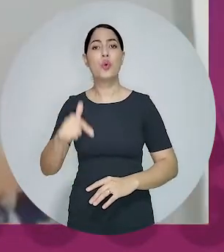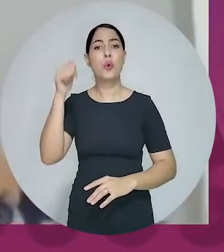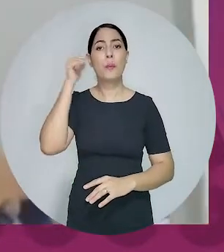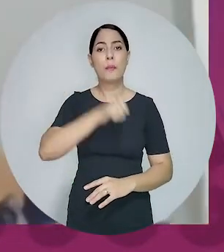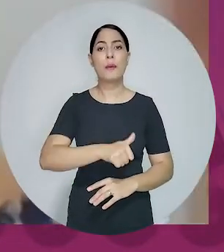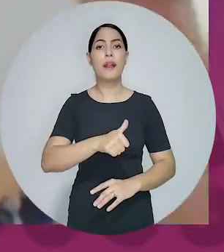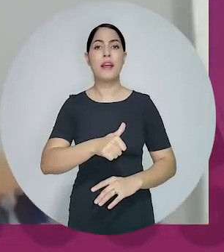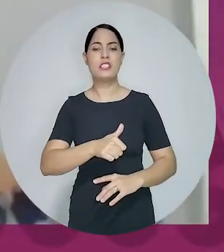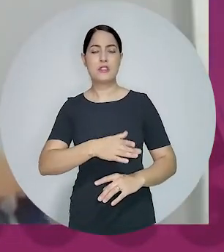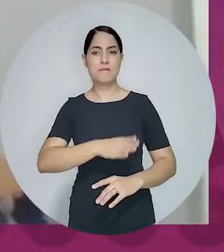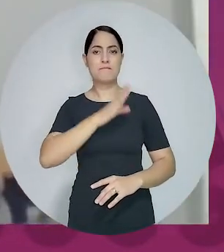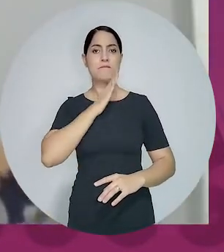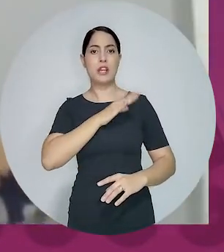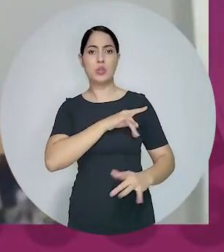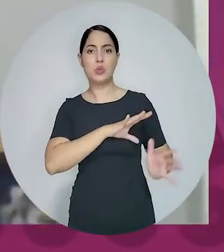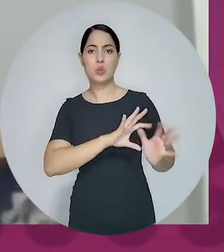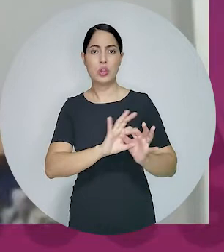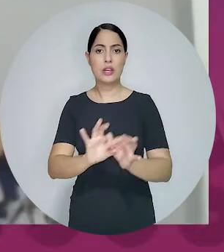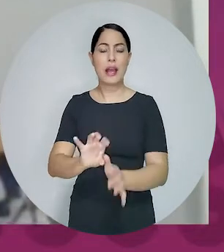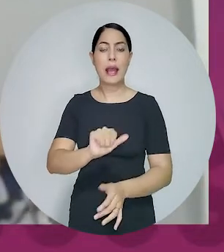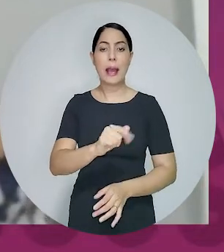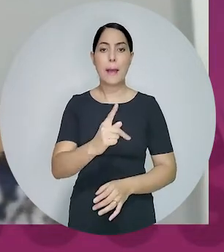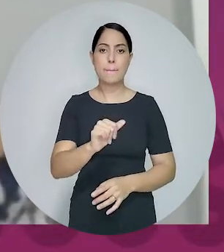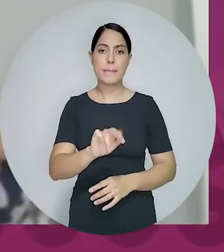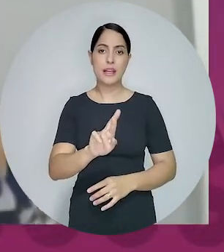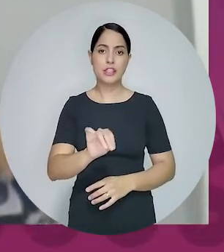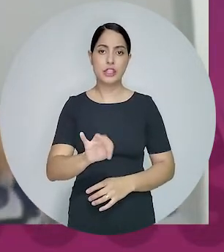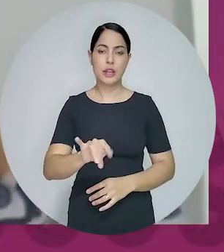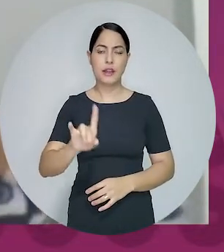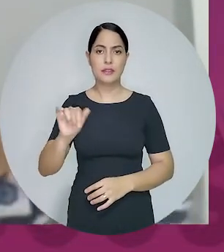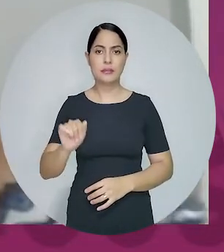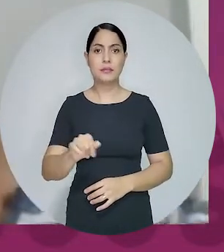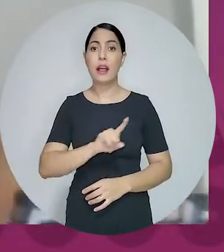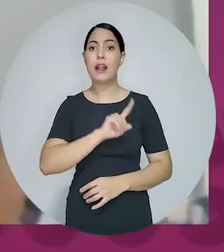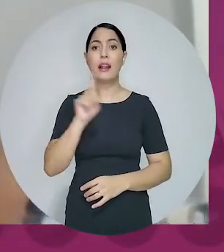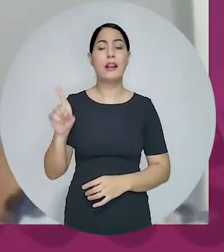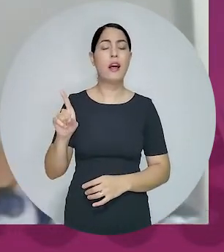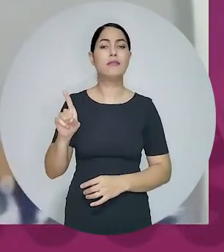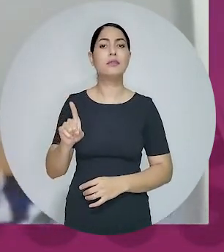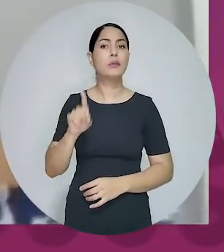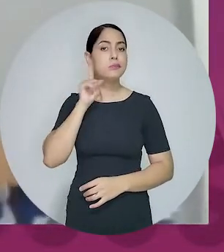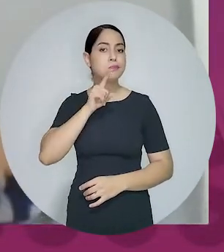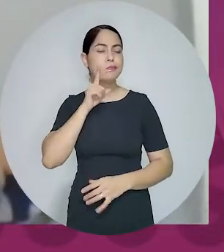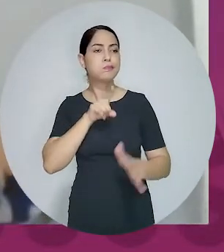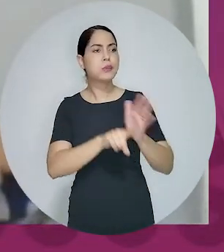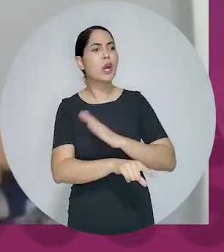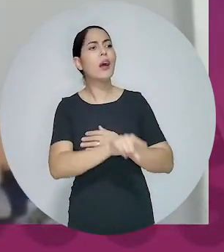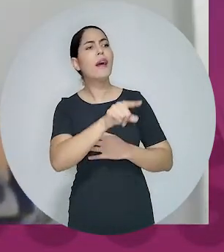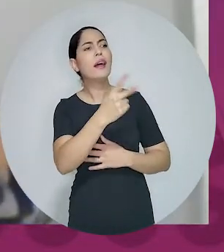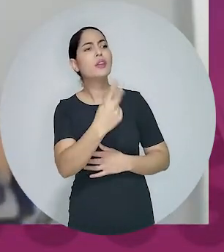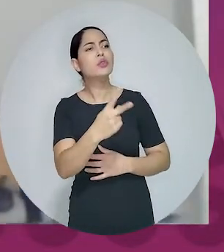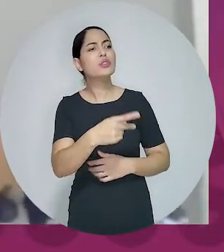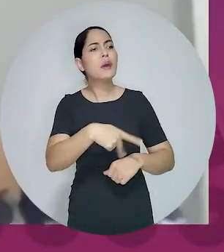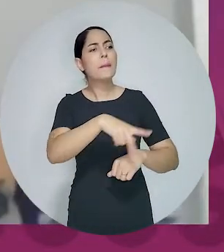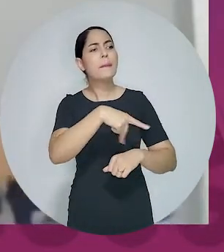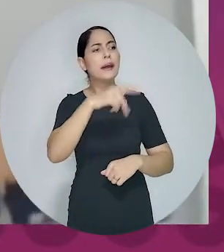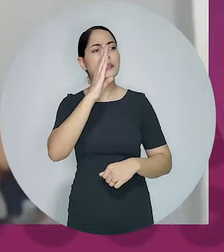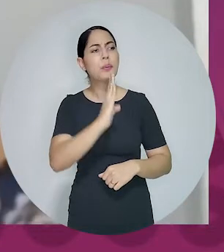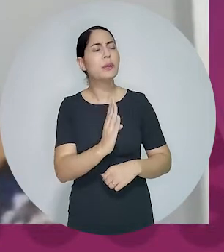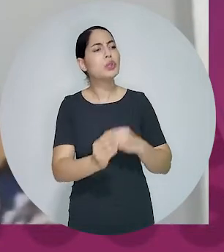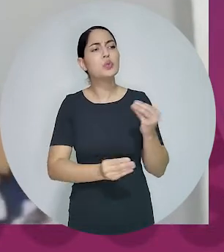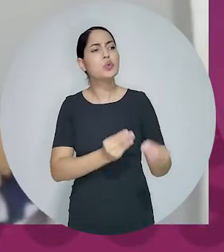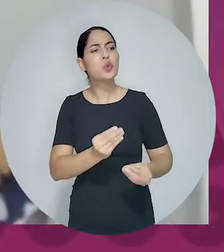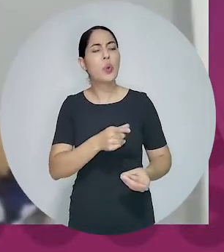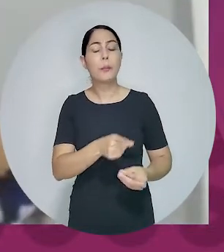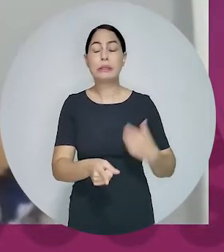é 18 vezes mais do que os ministros. A ministra Sotomayor, da Suprema Corte Americana, perguntou a ela como é que é lá no Brasil. E a